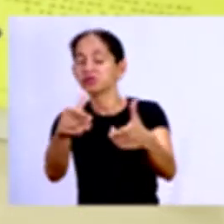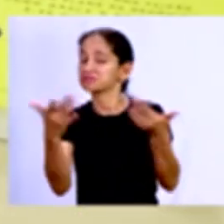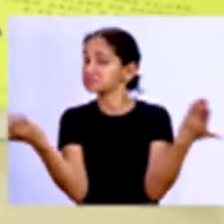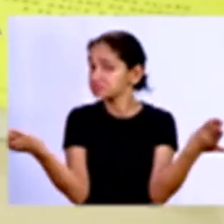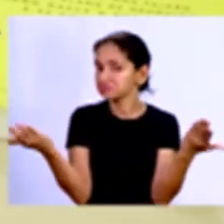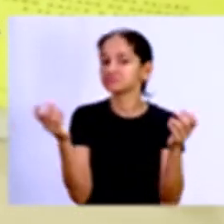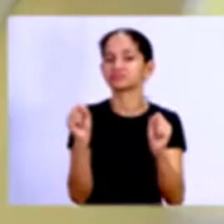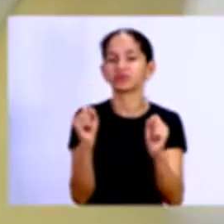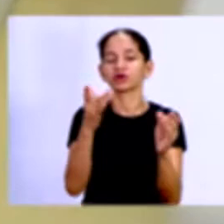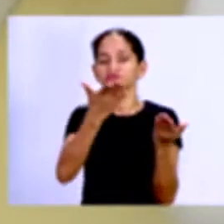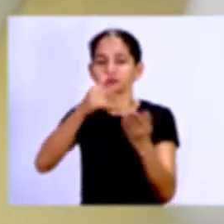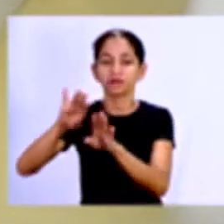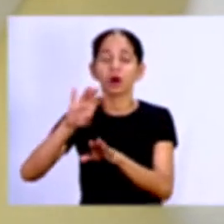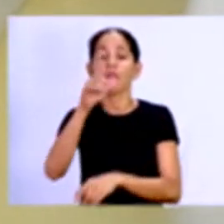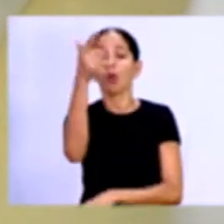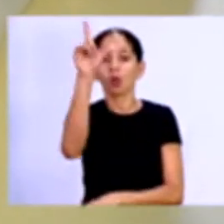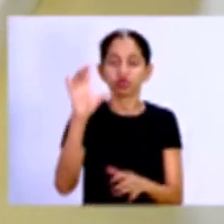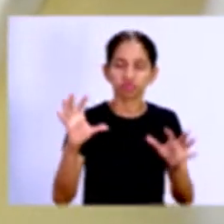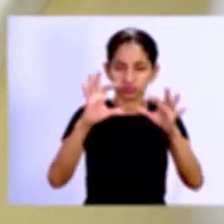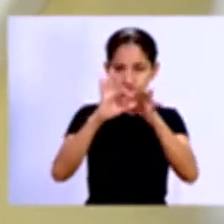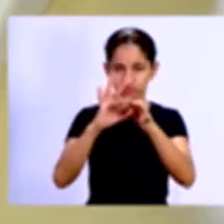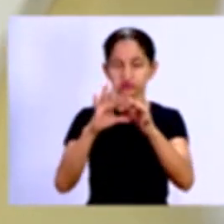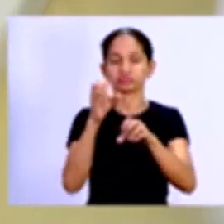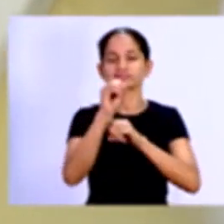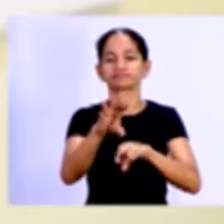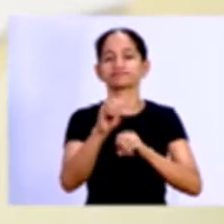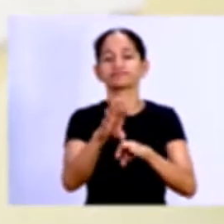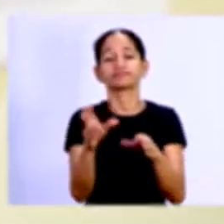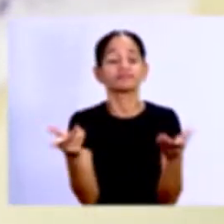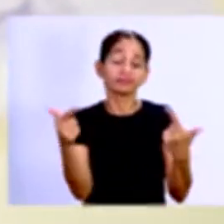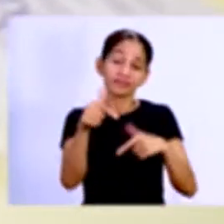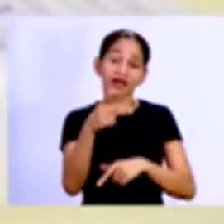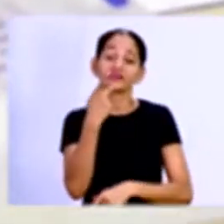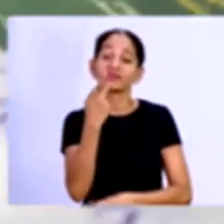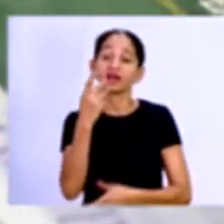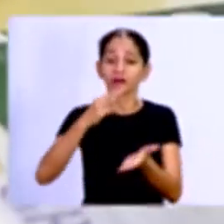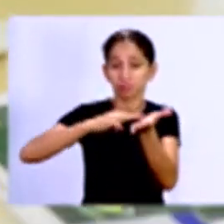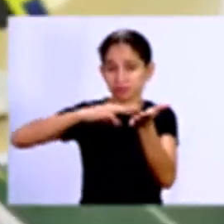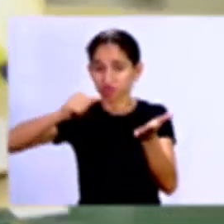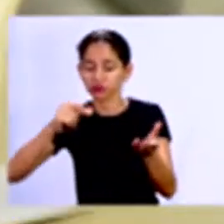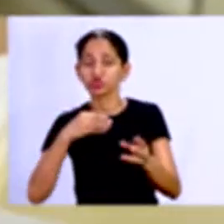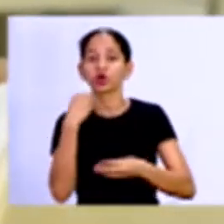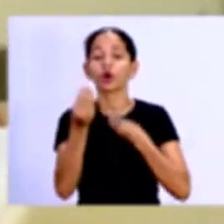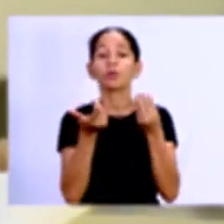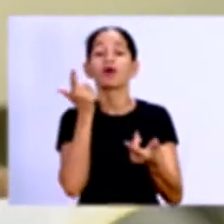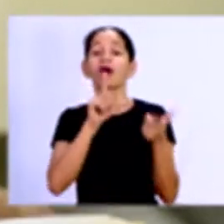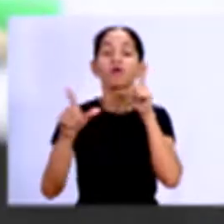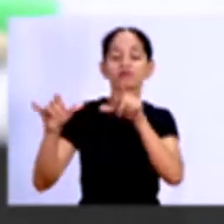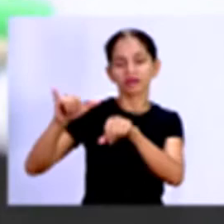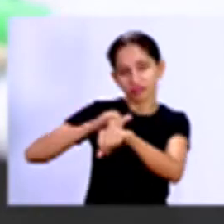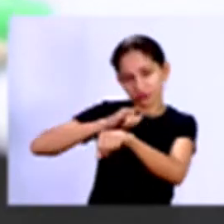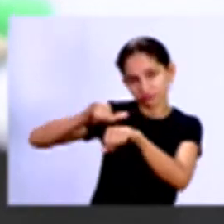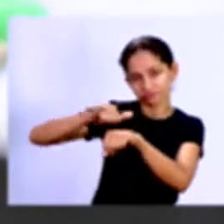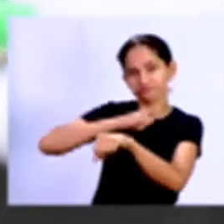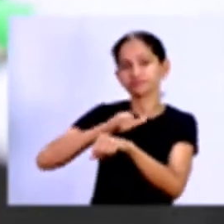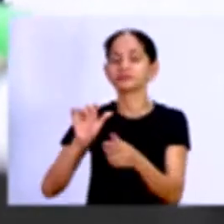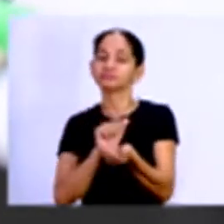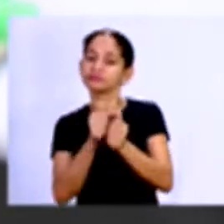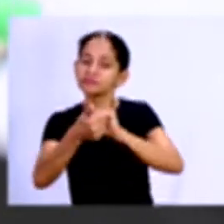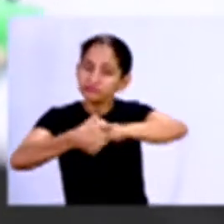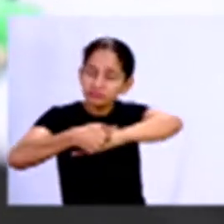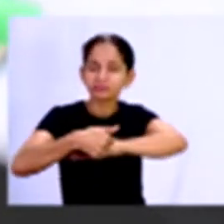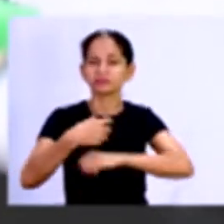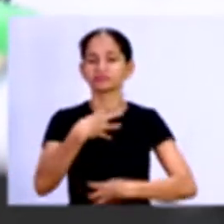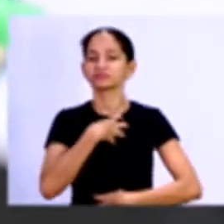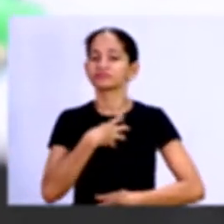outro lado, quando nos referimos aos estudos, a metodologia representa os processos, as técnicas, as maneiras que utilizamos